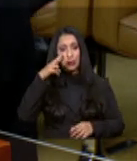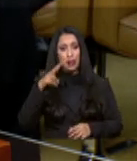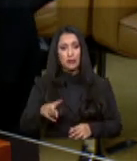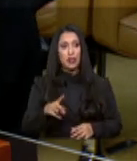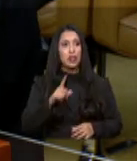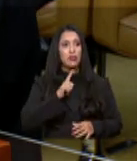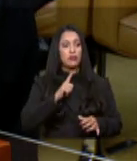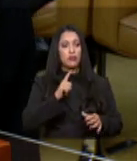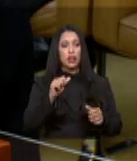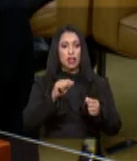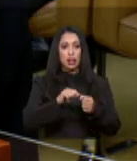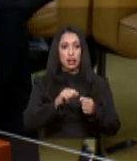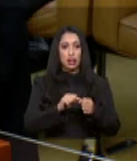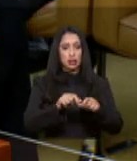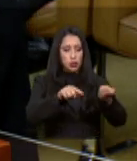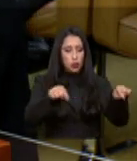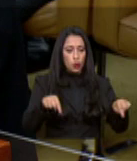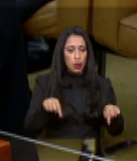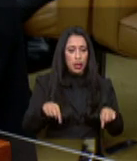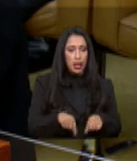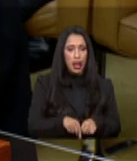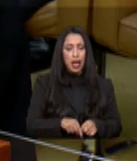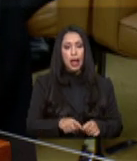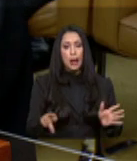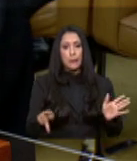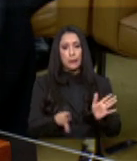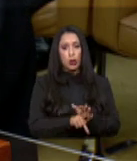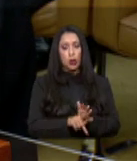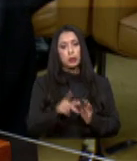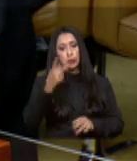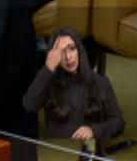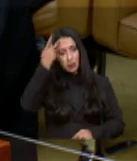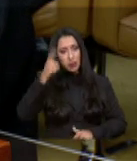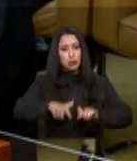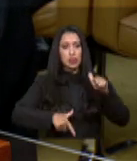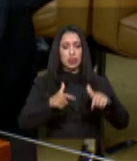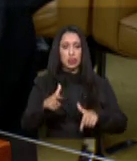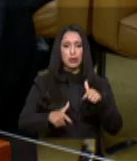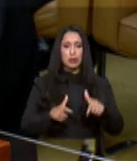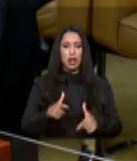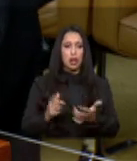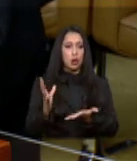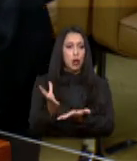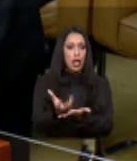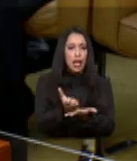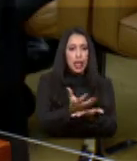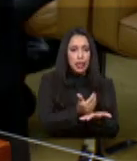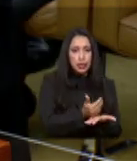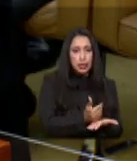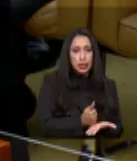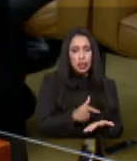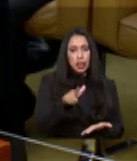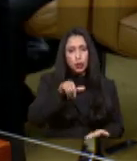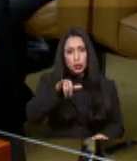construindo galpões de triagem para mais de 2.000 famílias de catadores e catadoras poderem gerar emprego e renda com